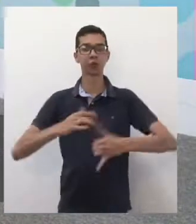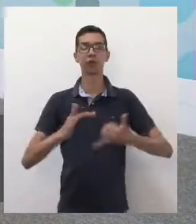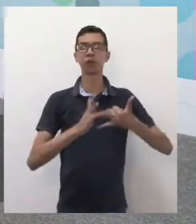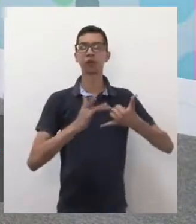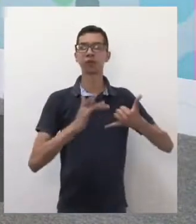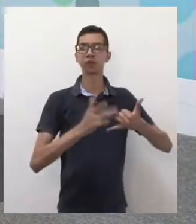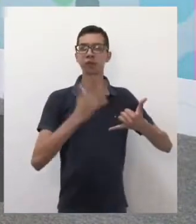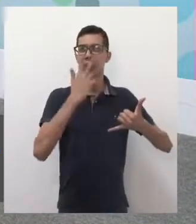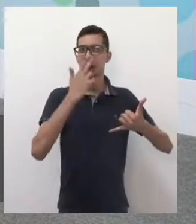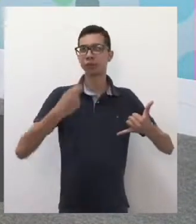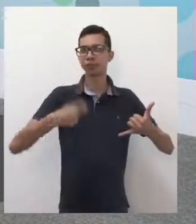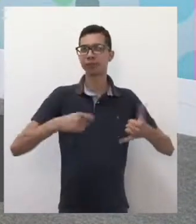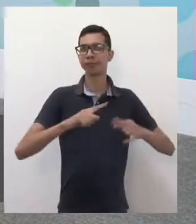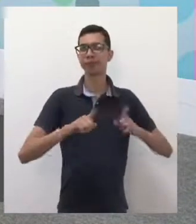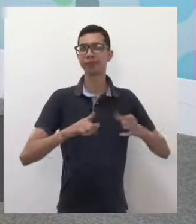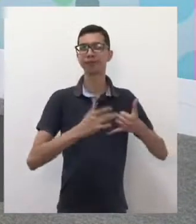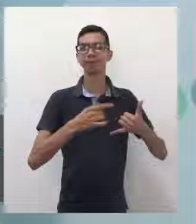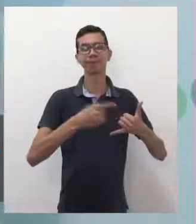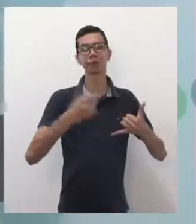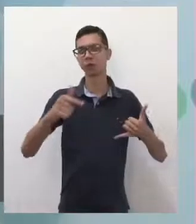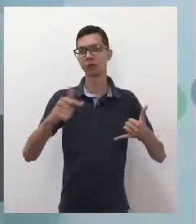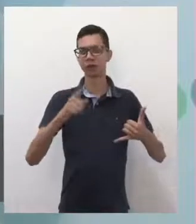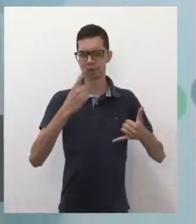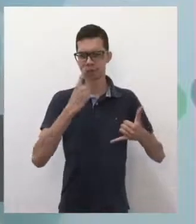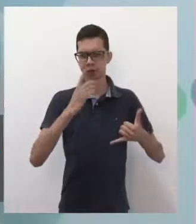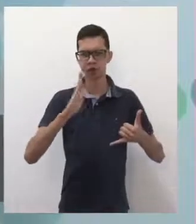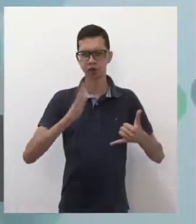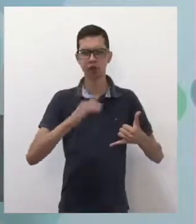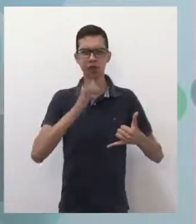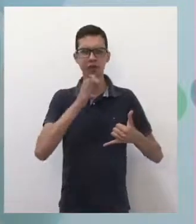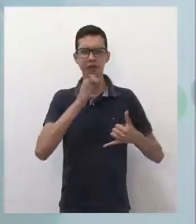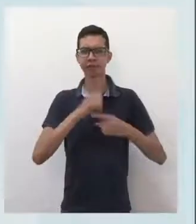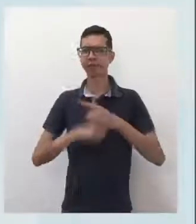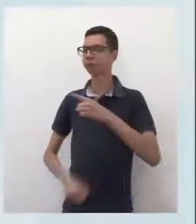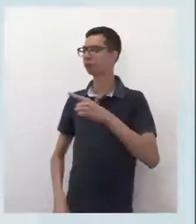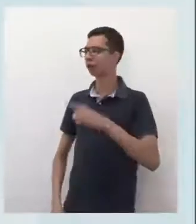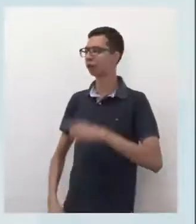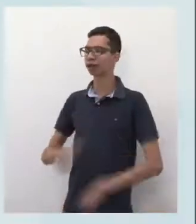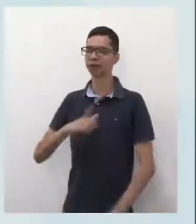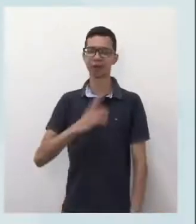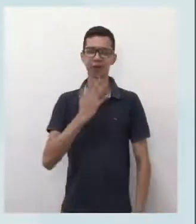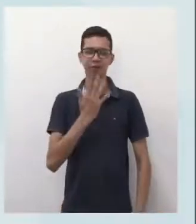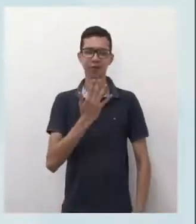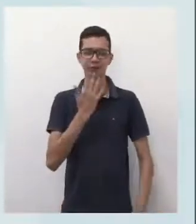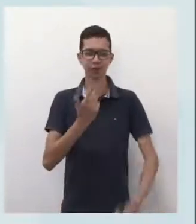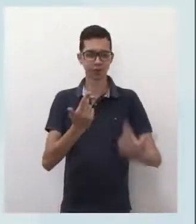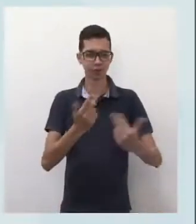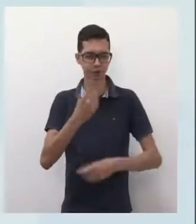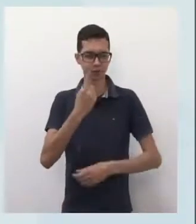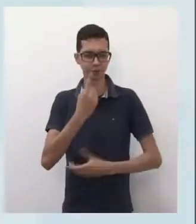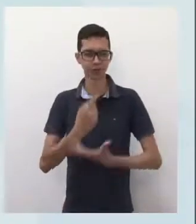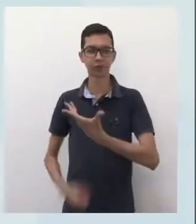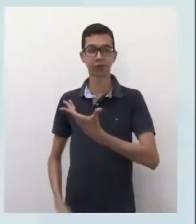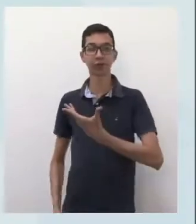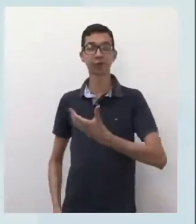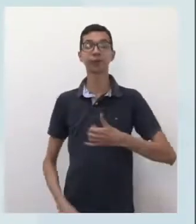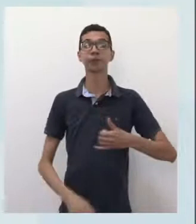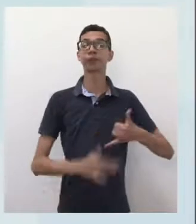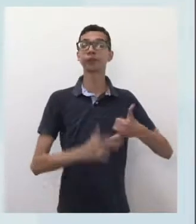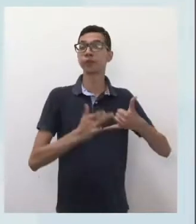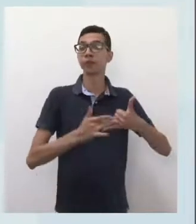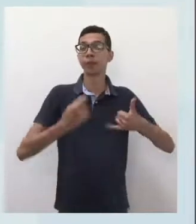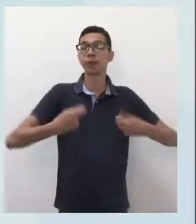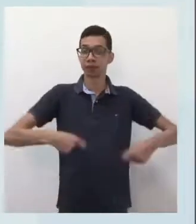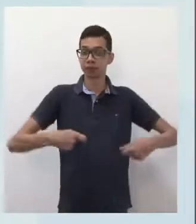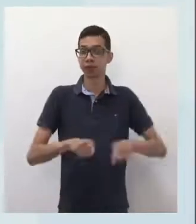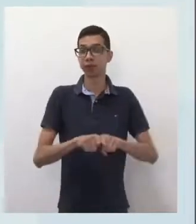na caixinha não tem. Você já viu essa etiquetinha? Tem umas faixinhas coloridas assim? Ela deveria ter também, porque, olha só, estou